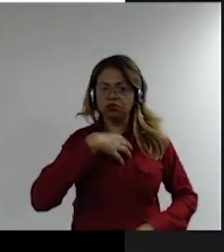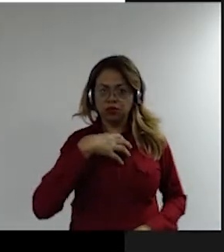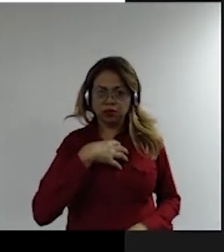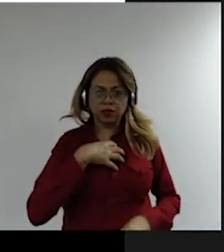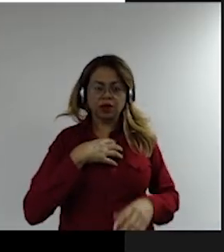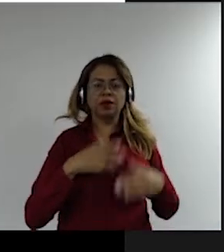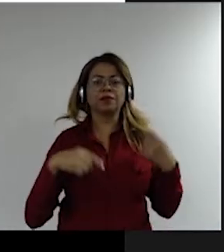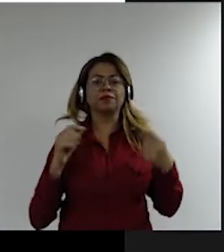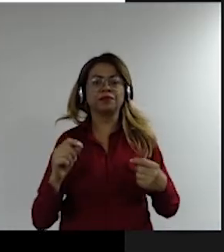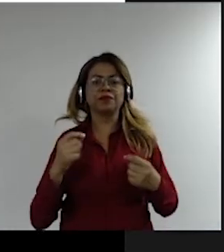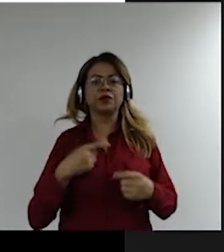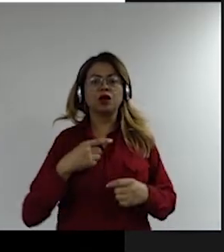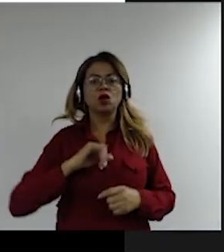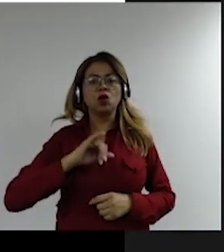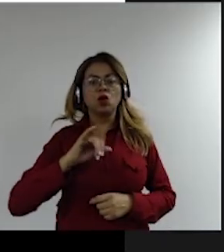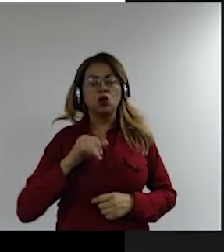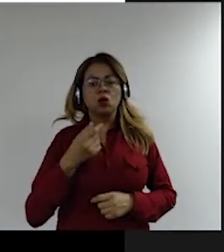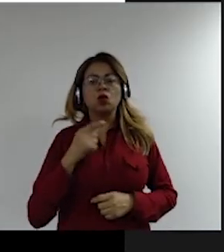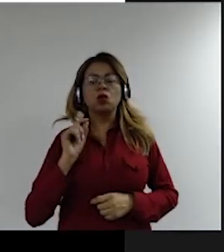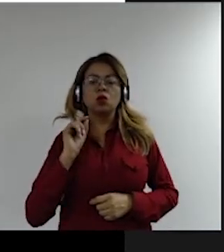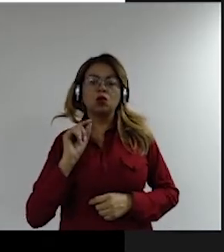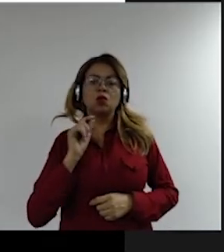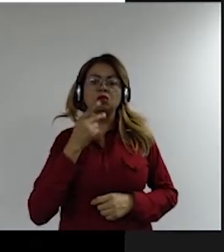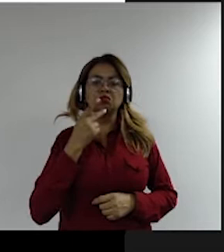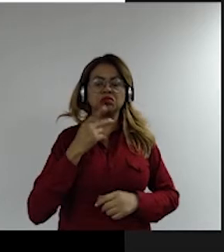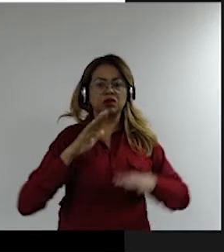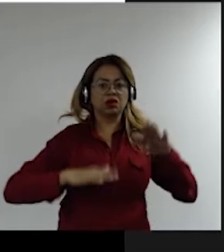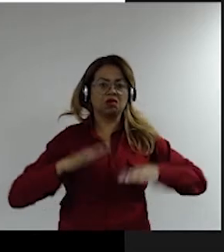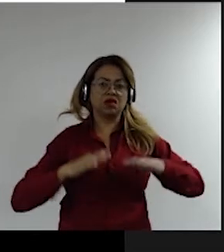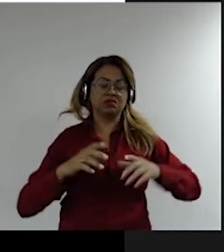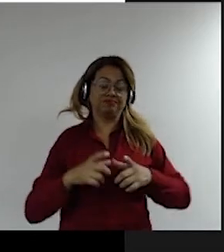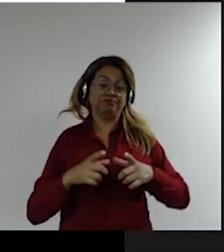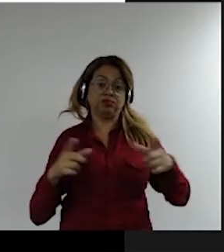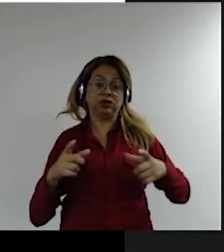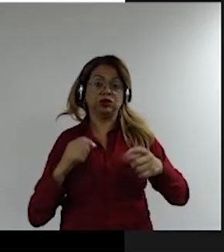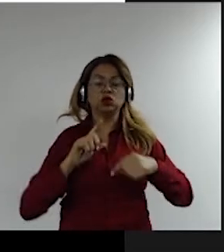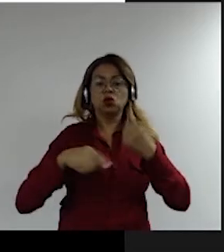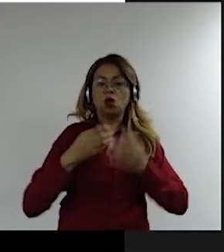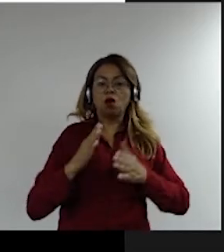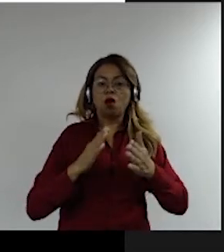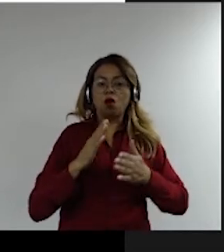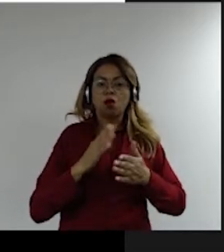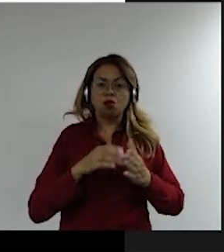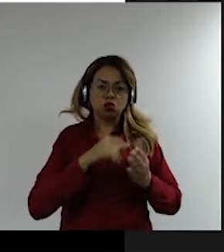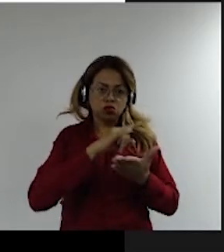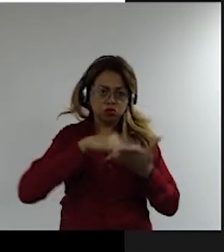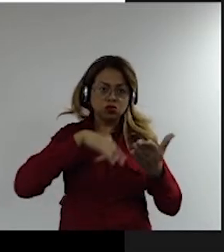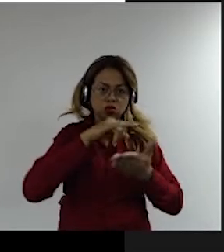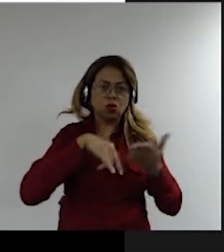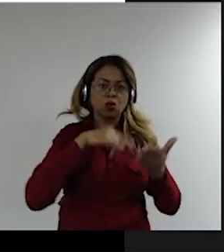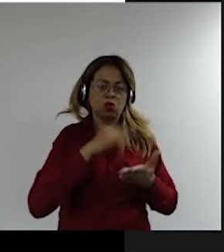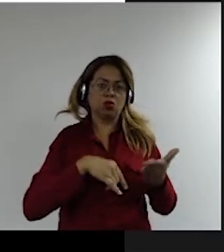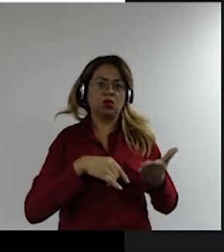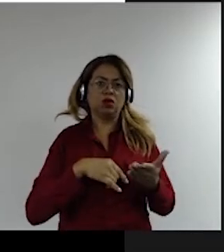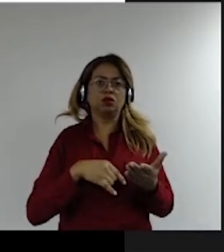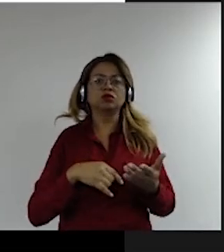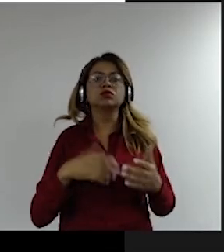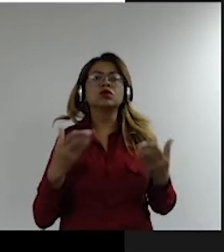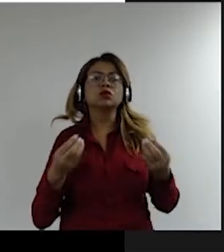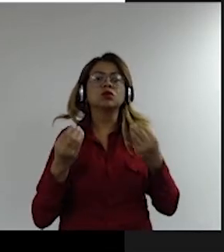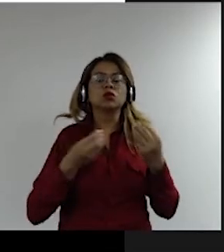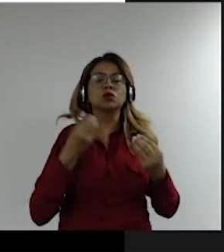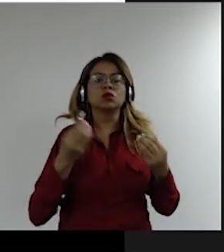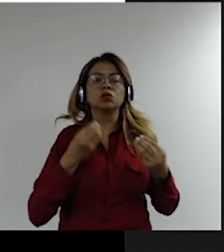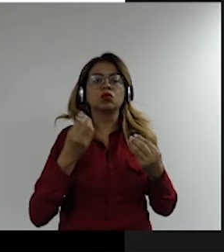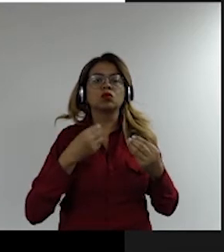maneira, João Batista, exagerou nos documentos sobre, como se